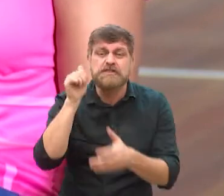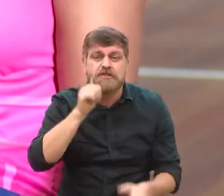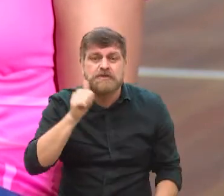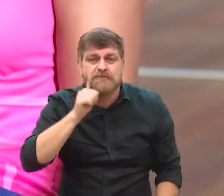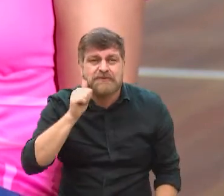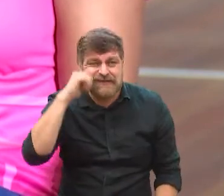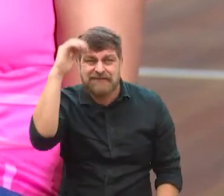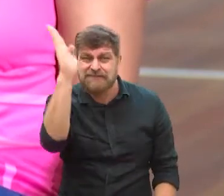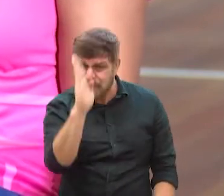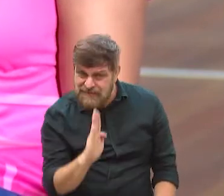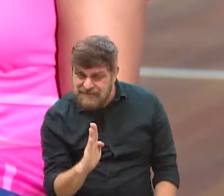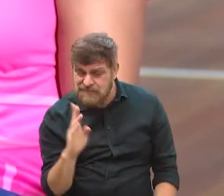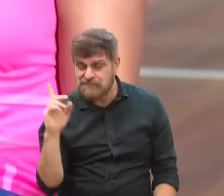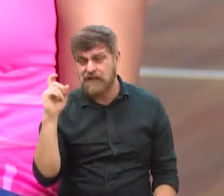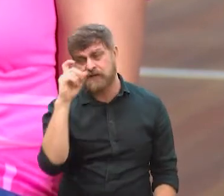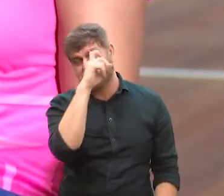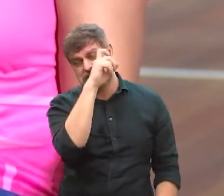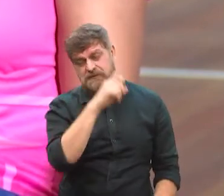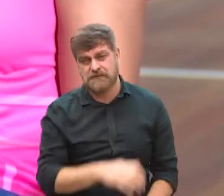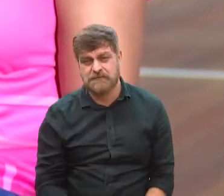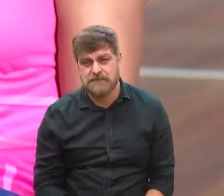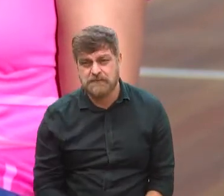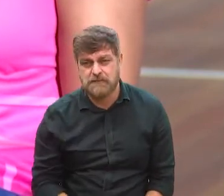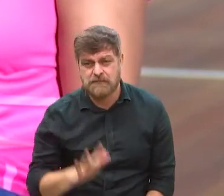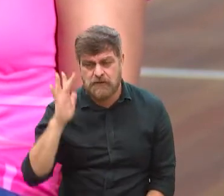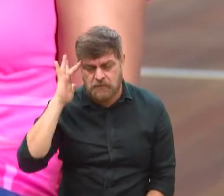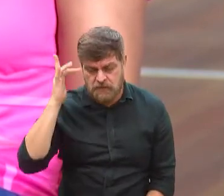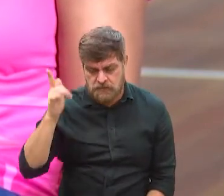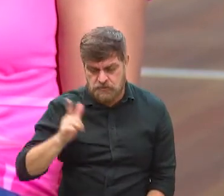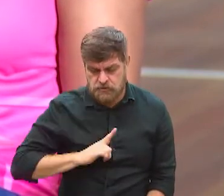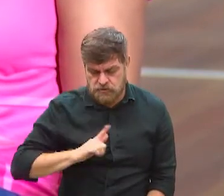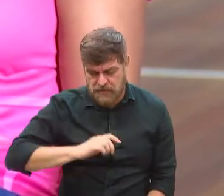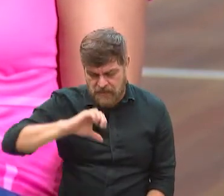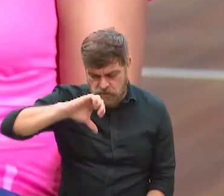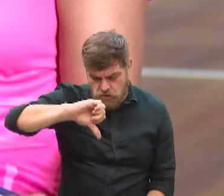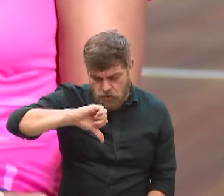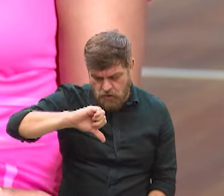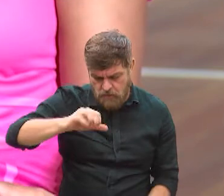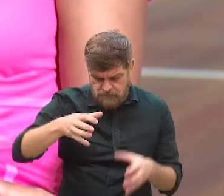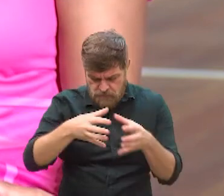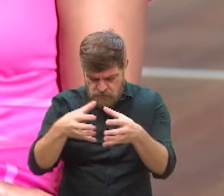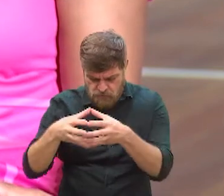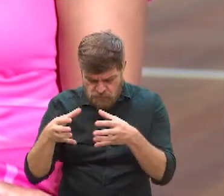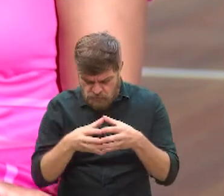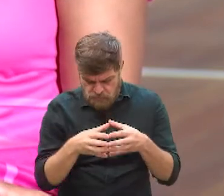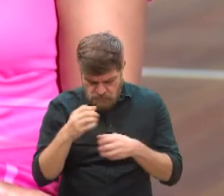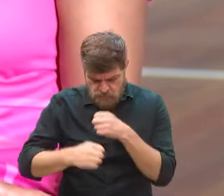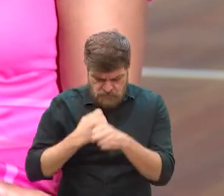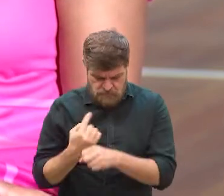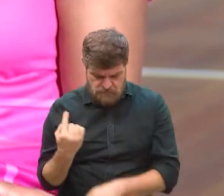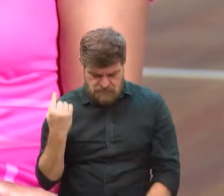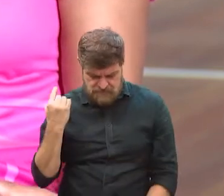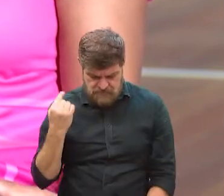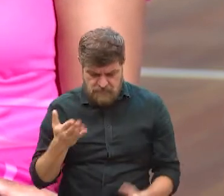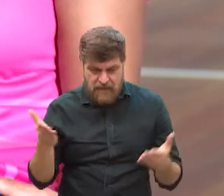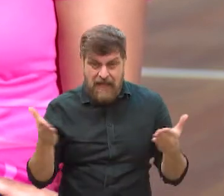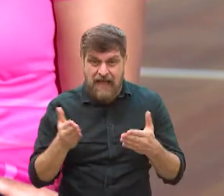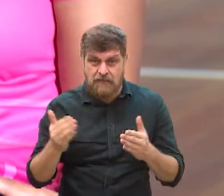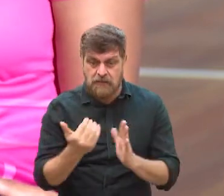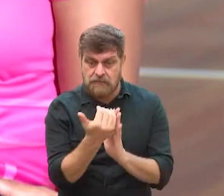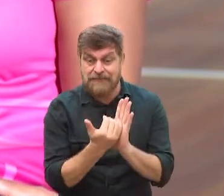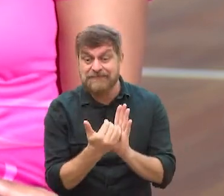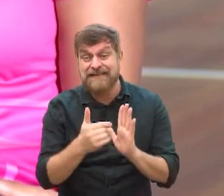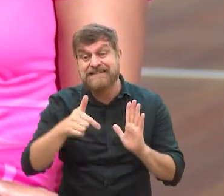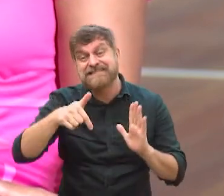feminina aqui no Brasil. Acho que de 9 equipes que a gente tinha, talvez ano passado, se não me engano, agora a gente tem